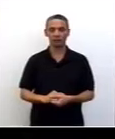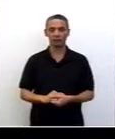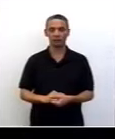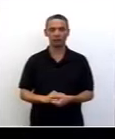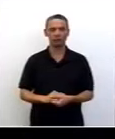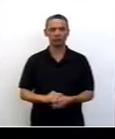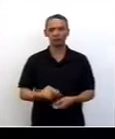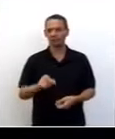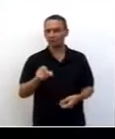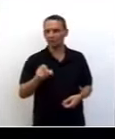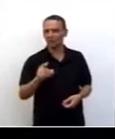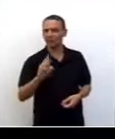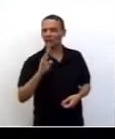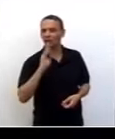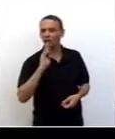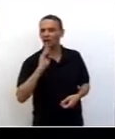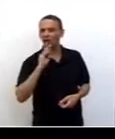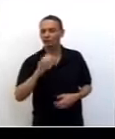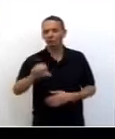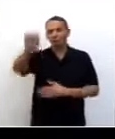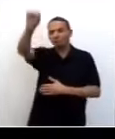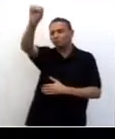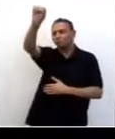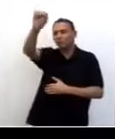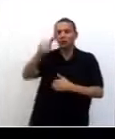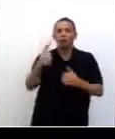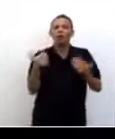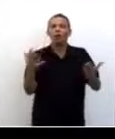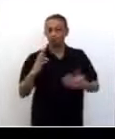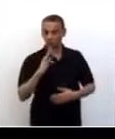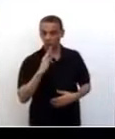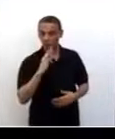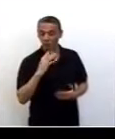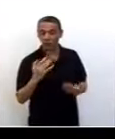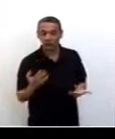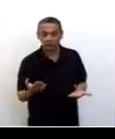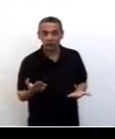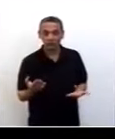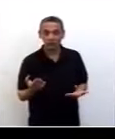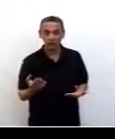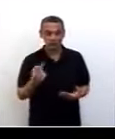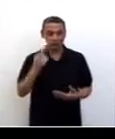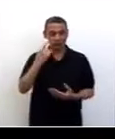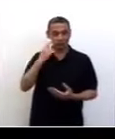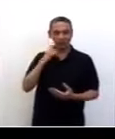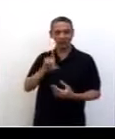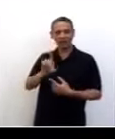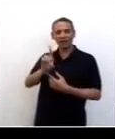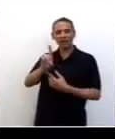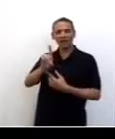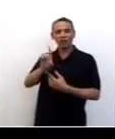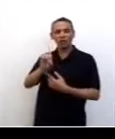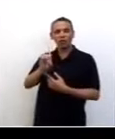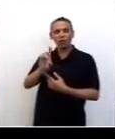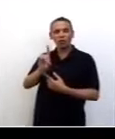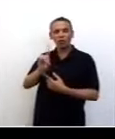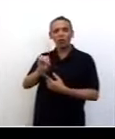Você conhece algum super-herói? Aqui no caso do do, eu sei que vocês já sabem que o do é o